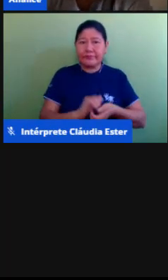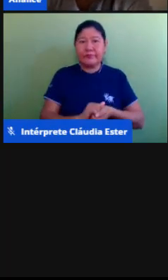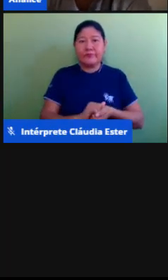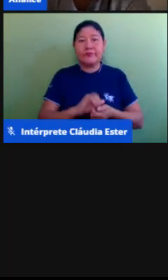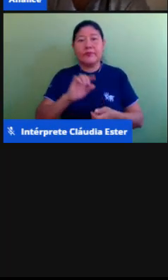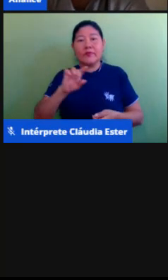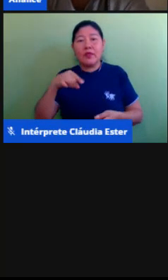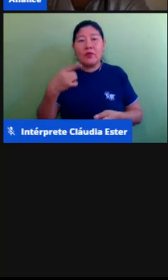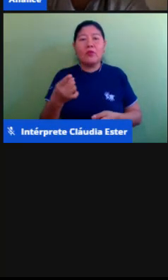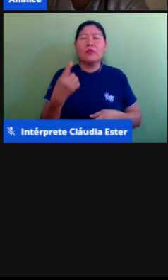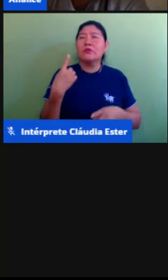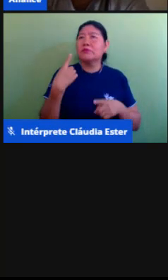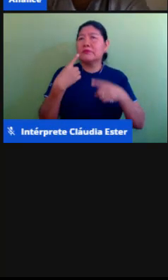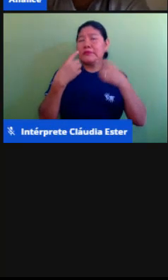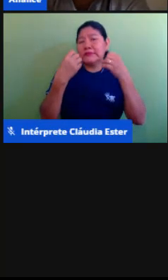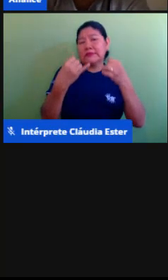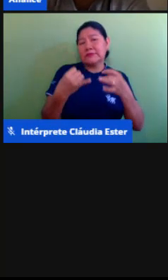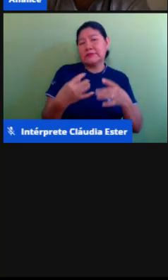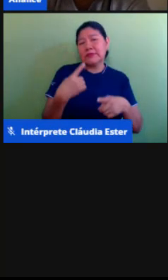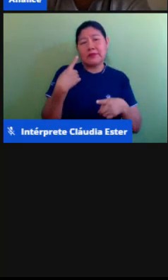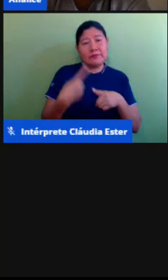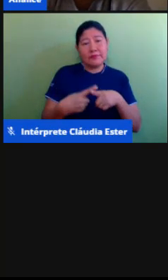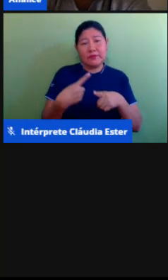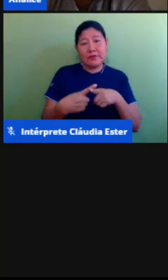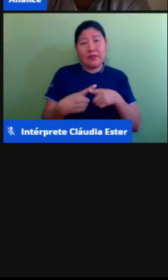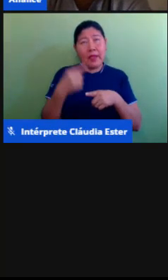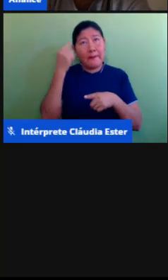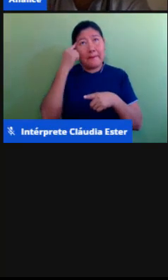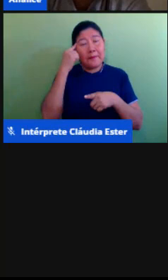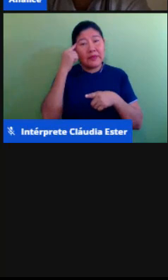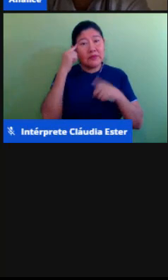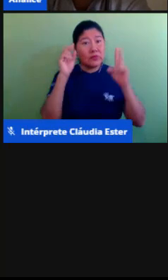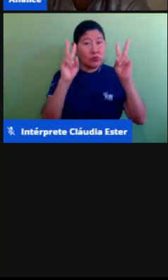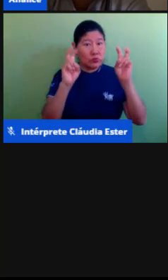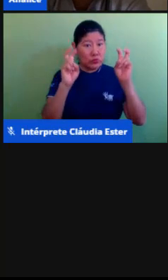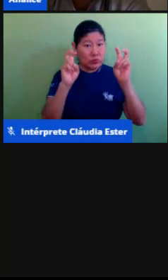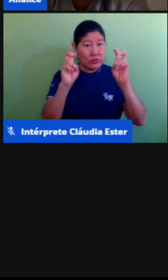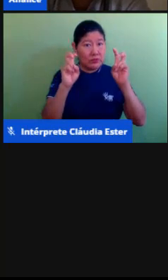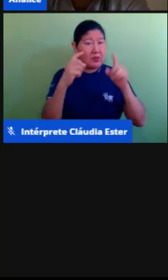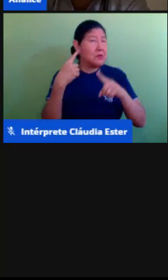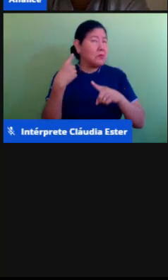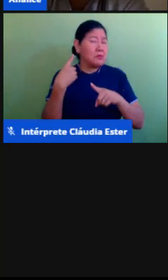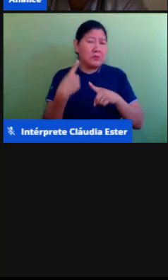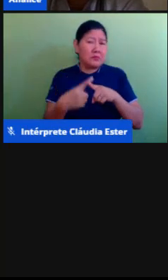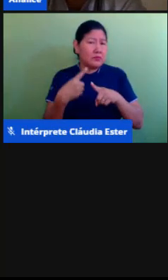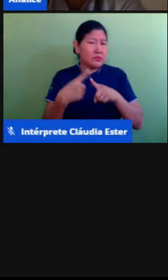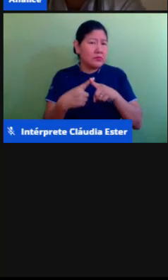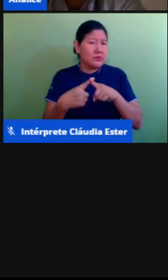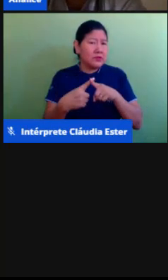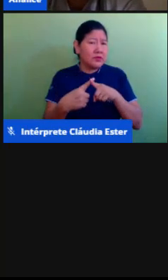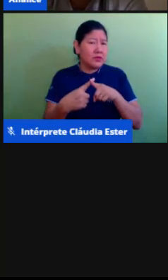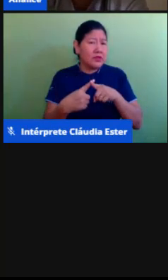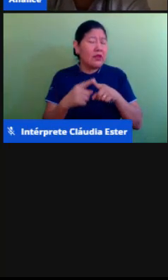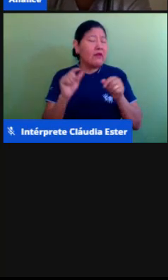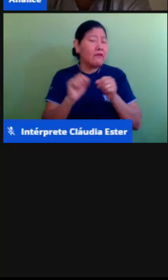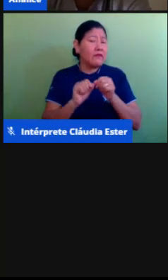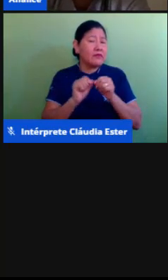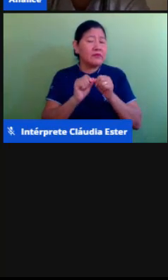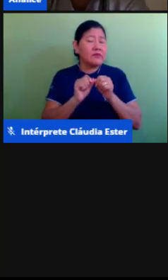vai dizer por que a gente pensou nessa temática, tá? Então, a justificativa. Por que fazer